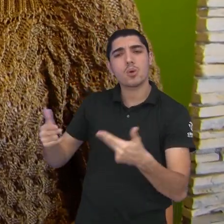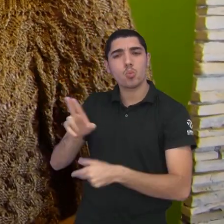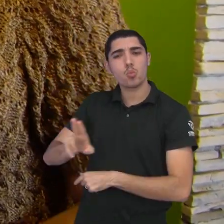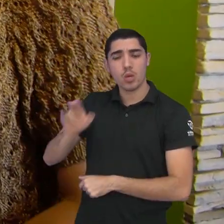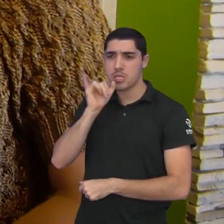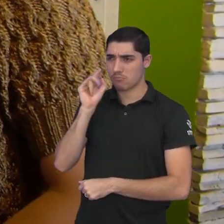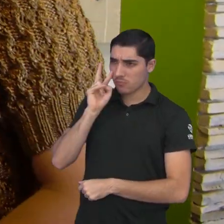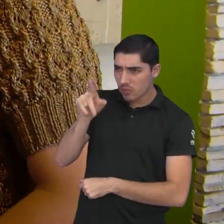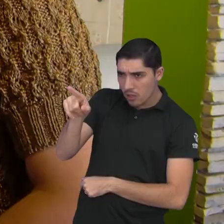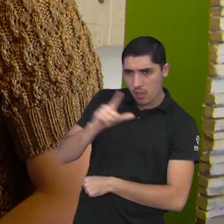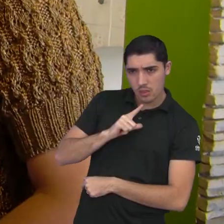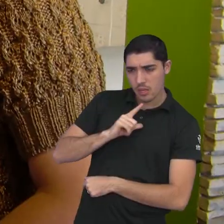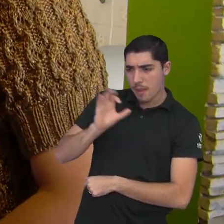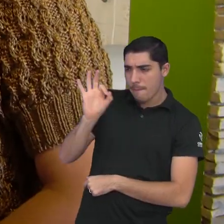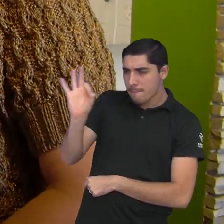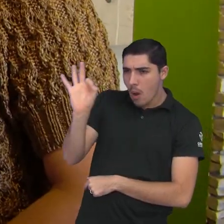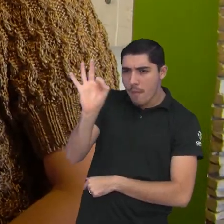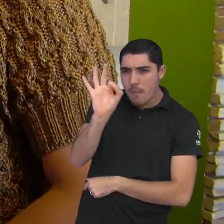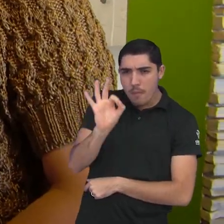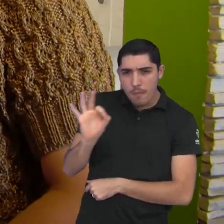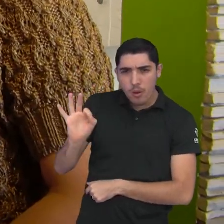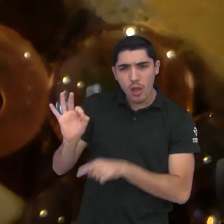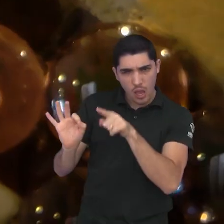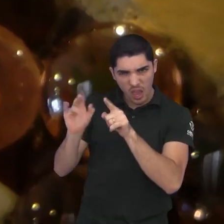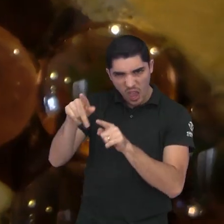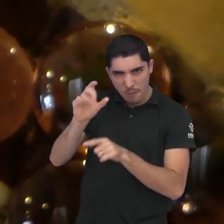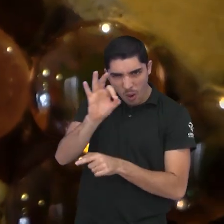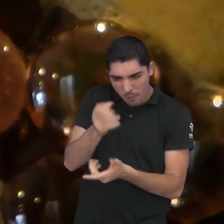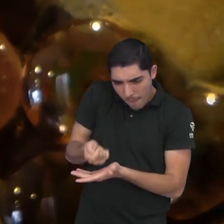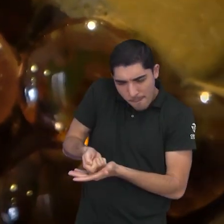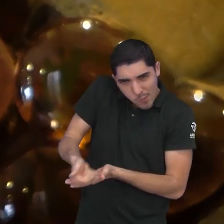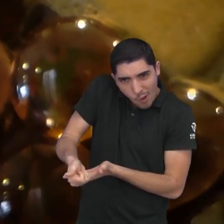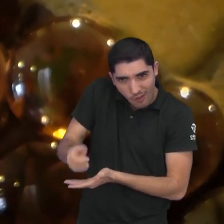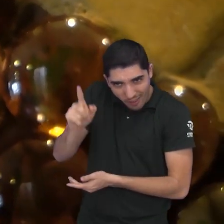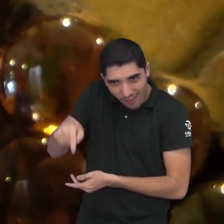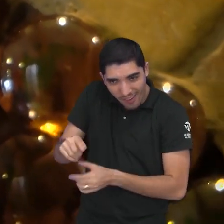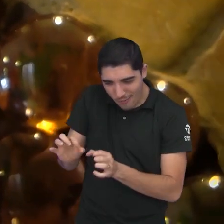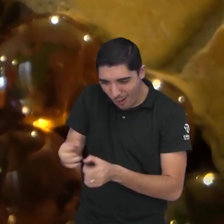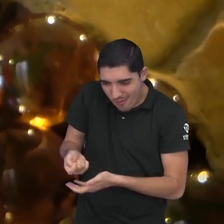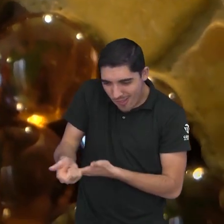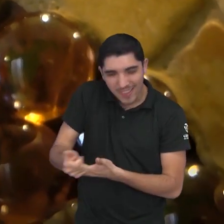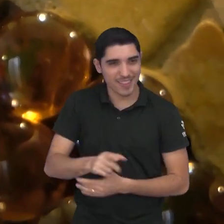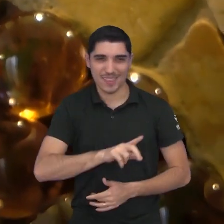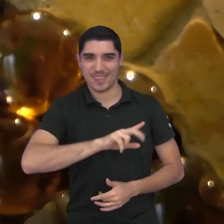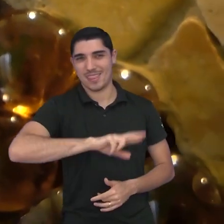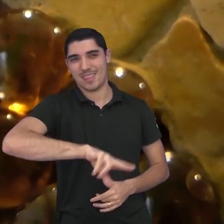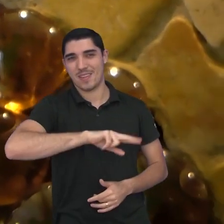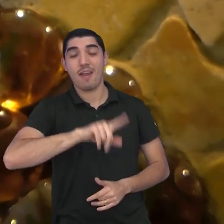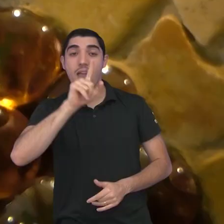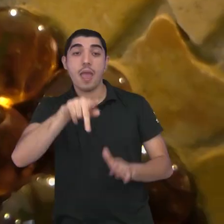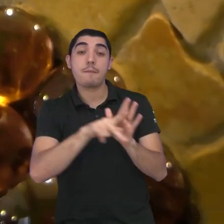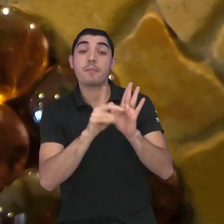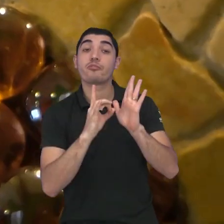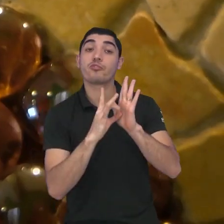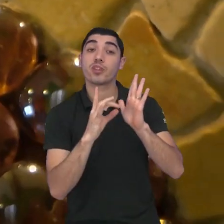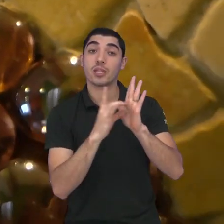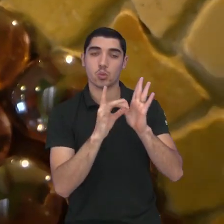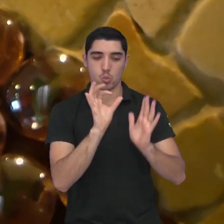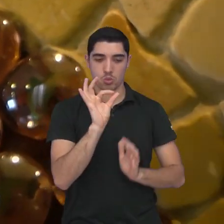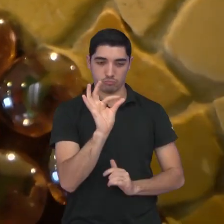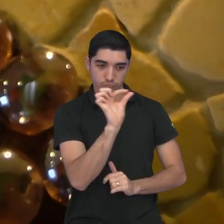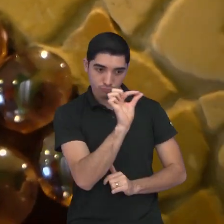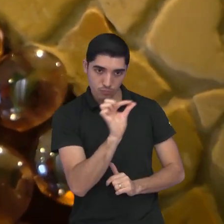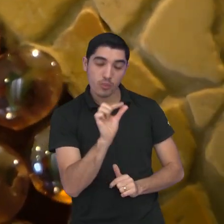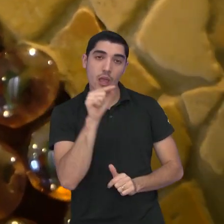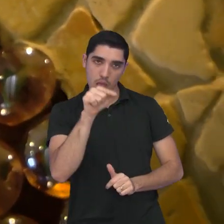para fazer o mosaico? Eu tô vendo as bolinhas ali no coqueiro. É bolinha de gude ou não? Não. São umas contas, são gemas de